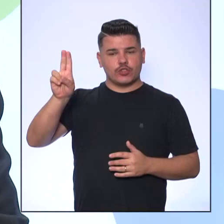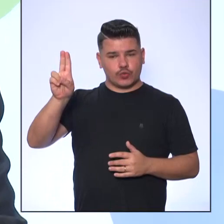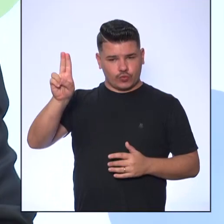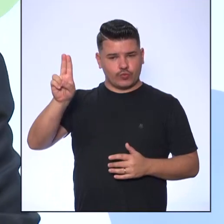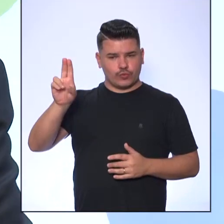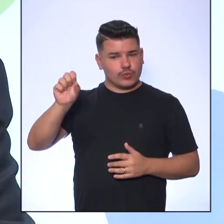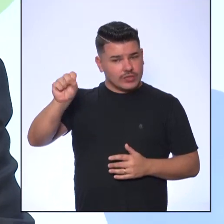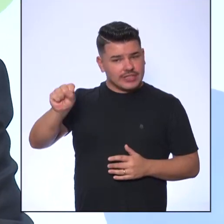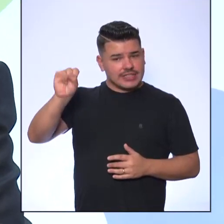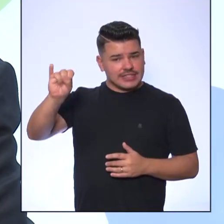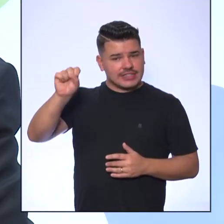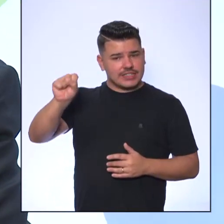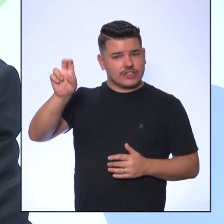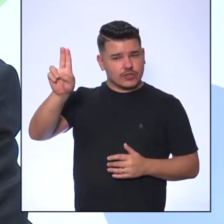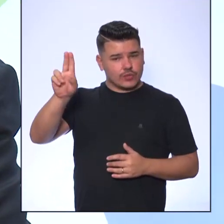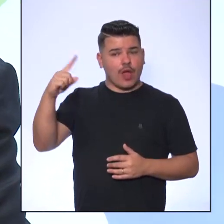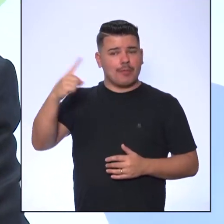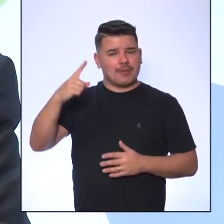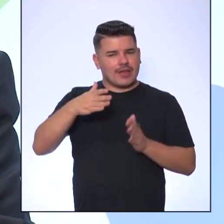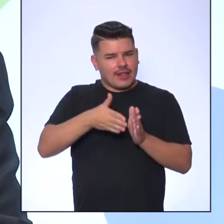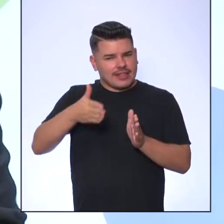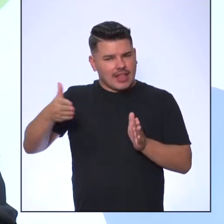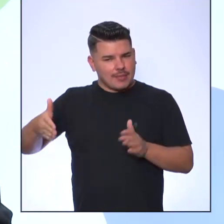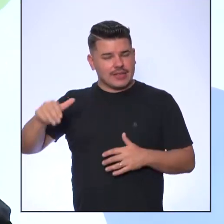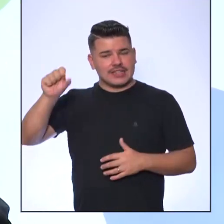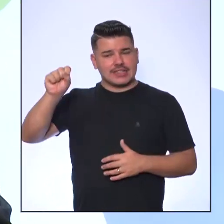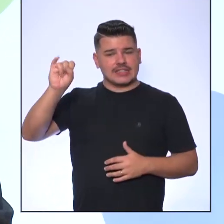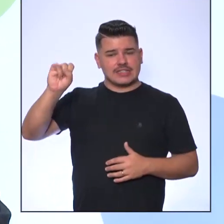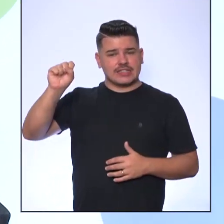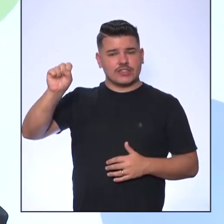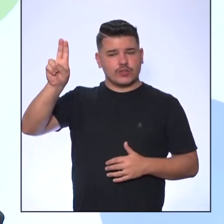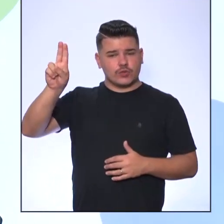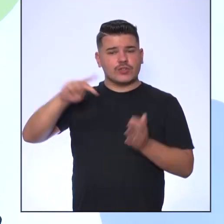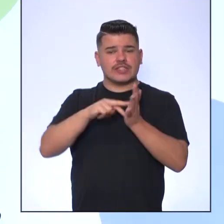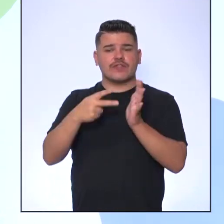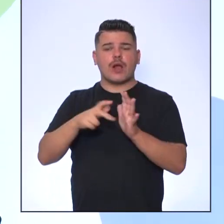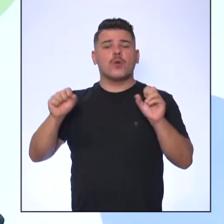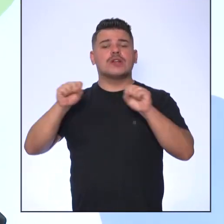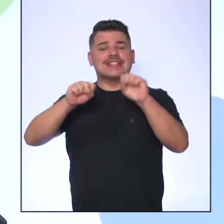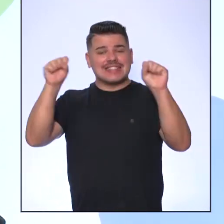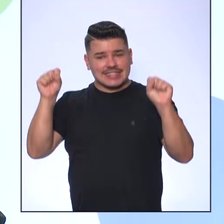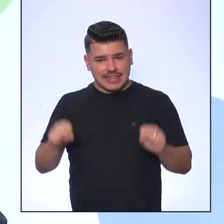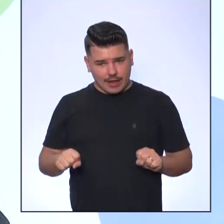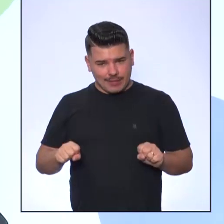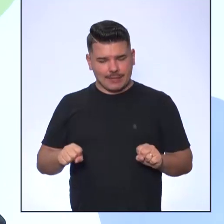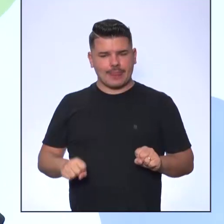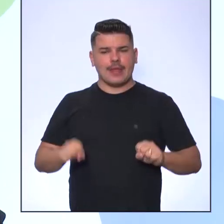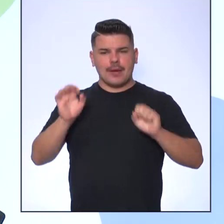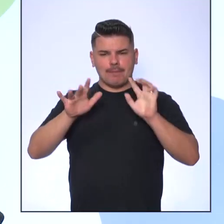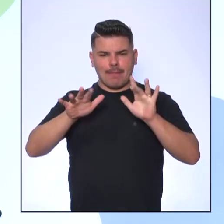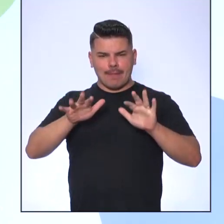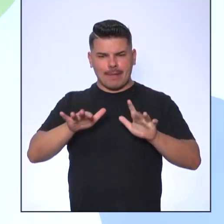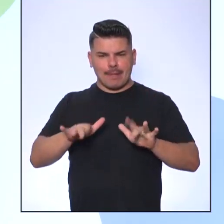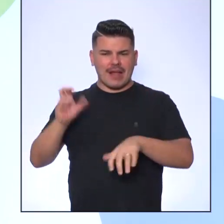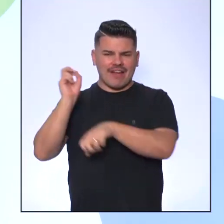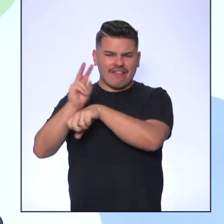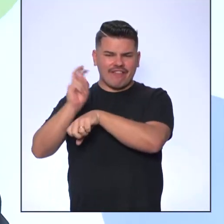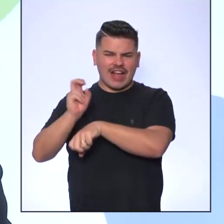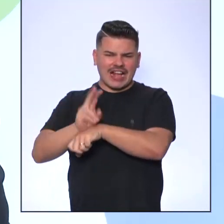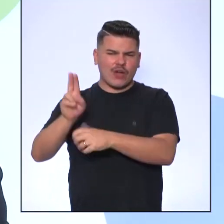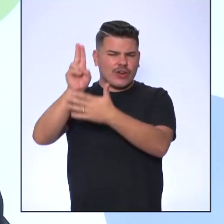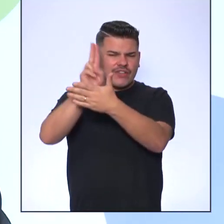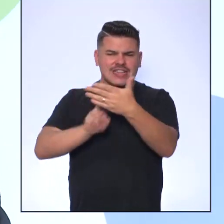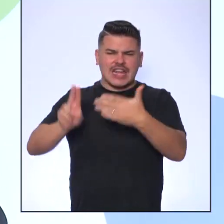primeira etapa, provavelmente, desses 3. O SISU é um sistema que unifica todas as vagas do Brasil, das